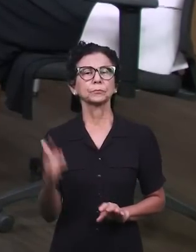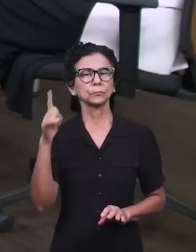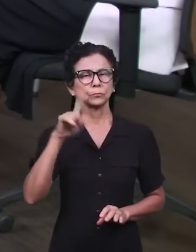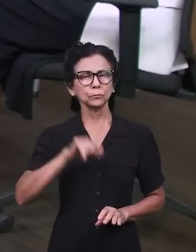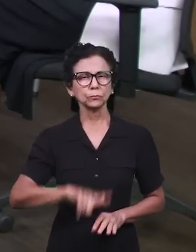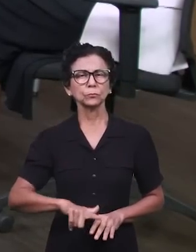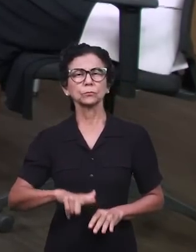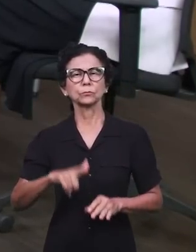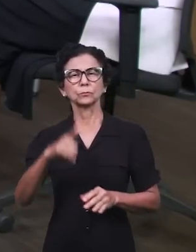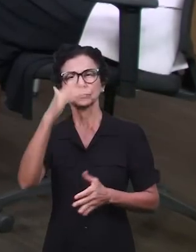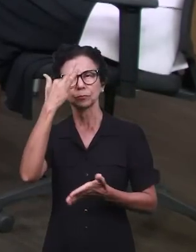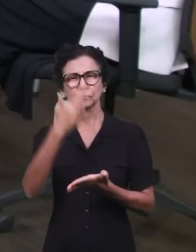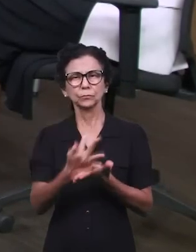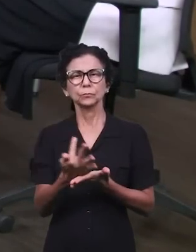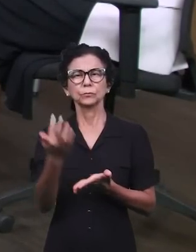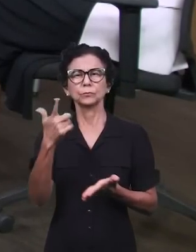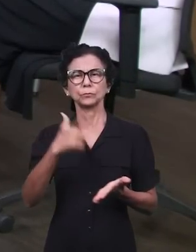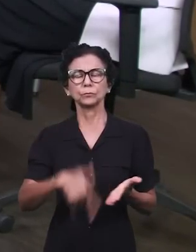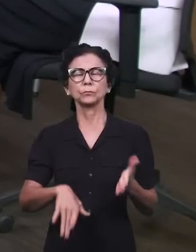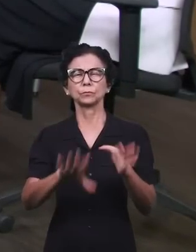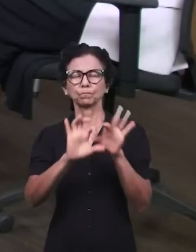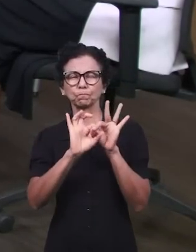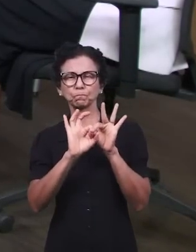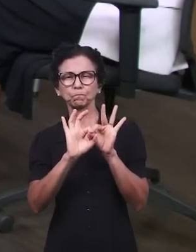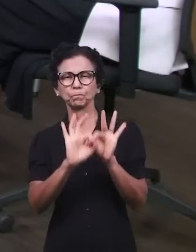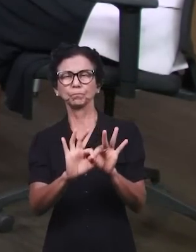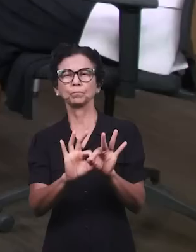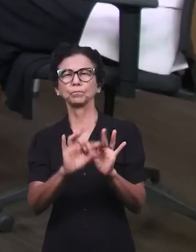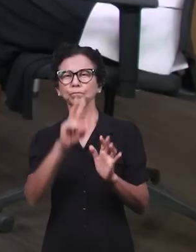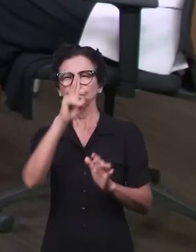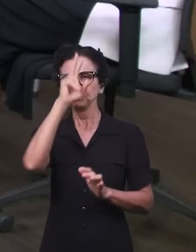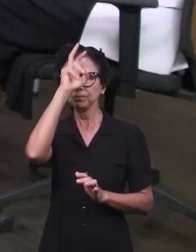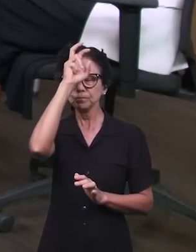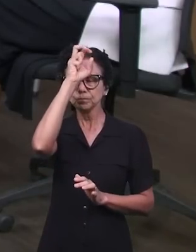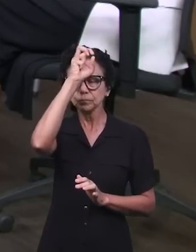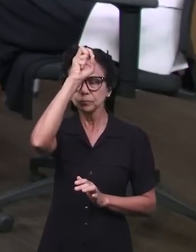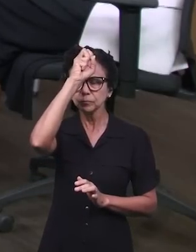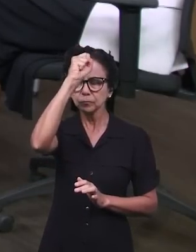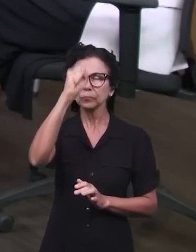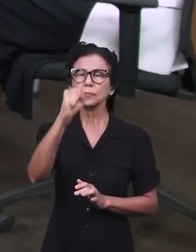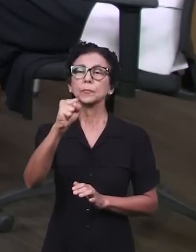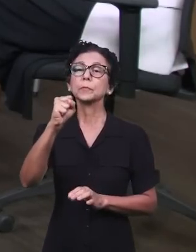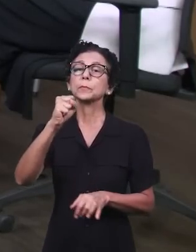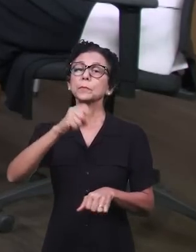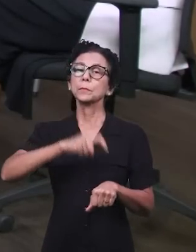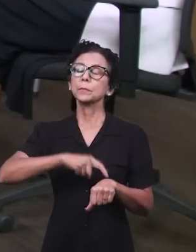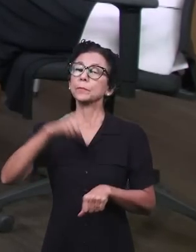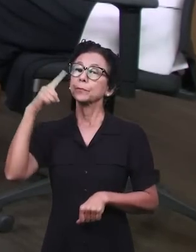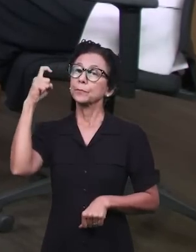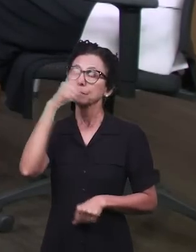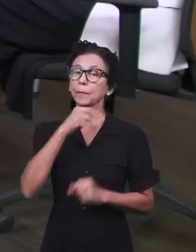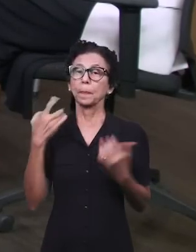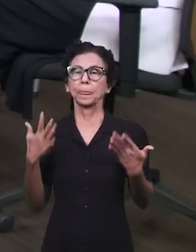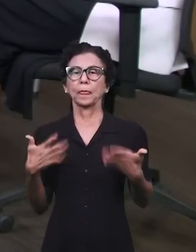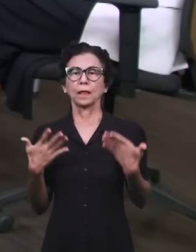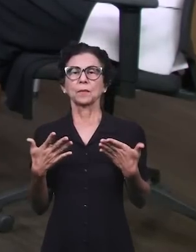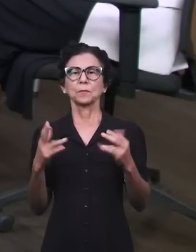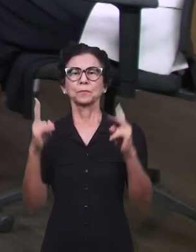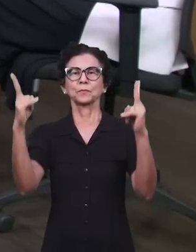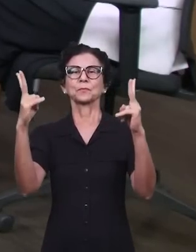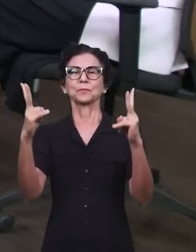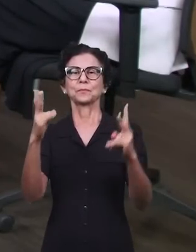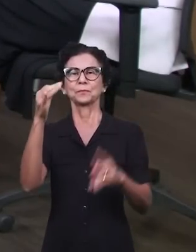renovar, para renovar as suas forças e para trazer na aflição o bom ânimo e a